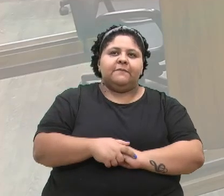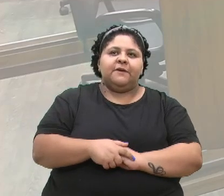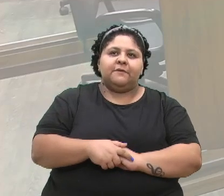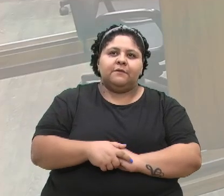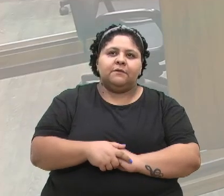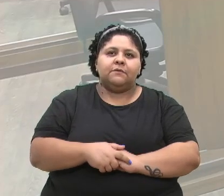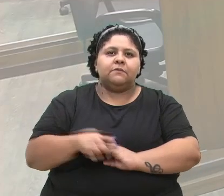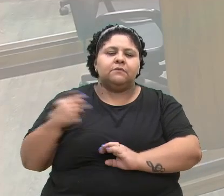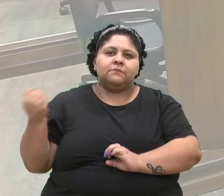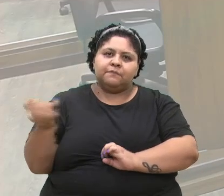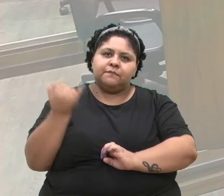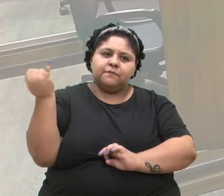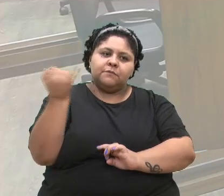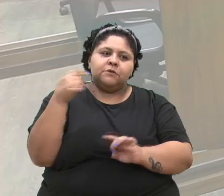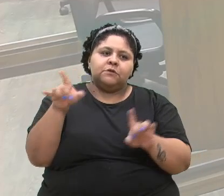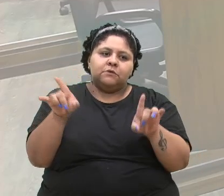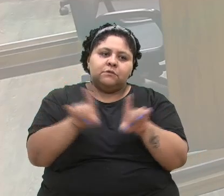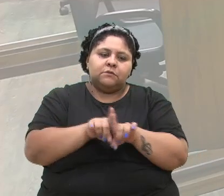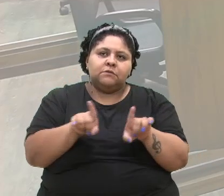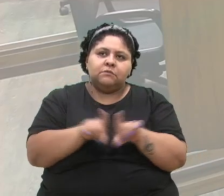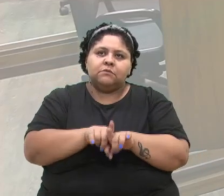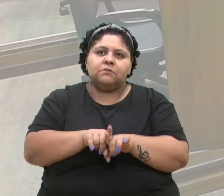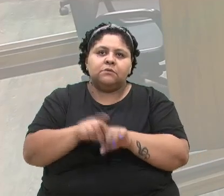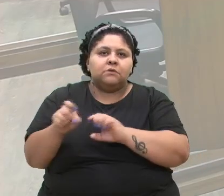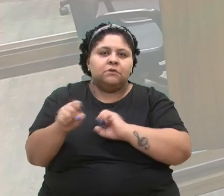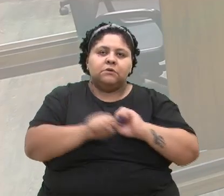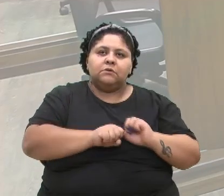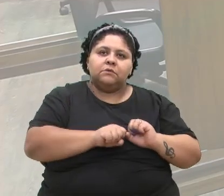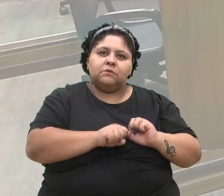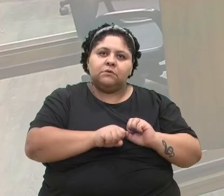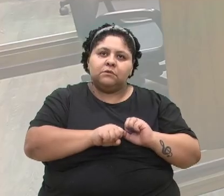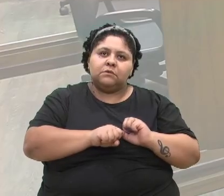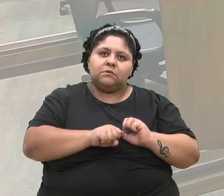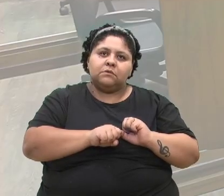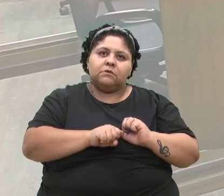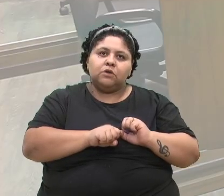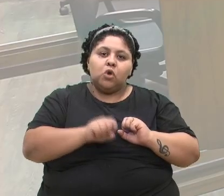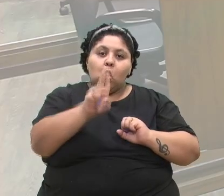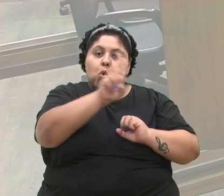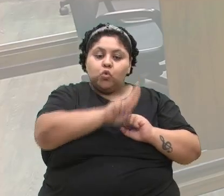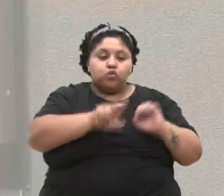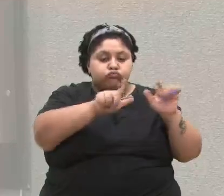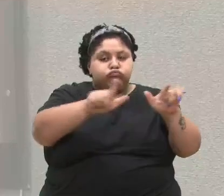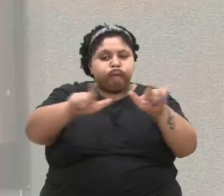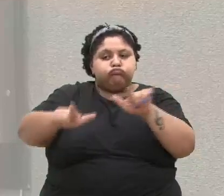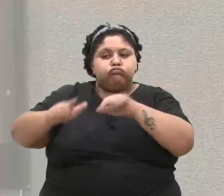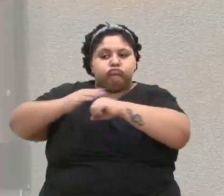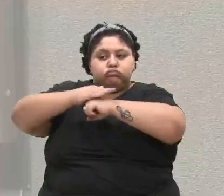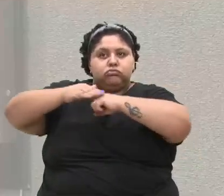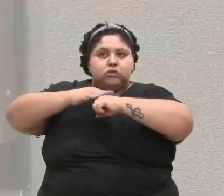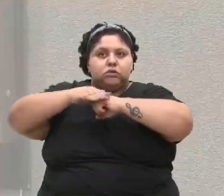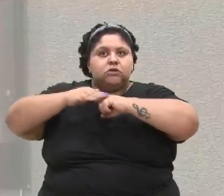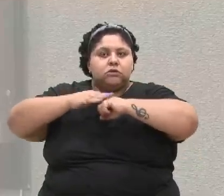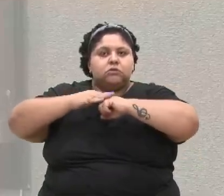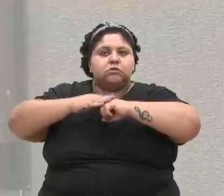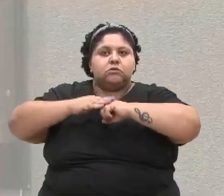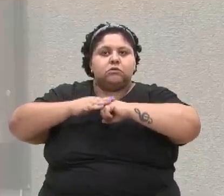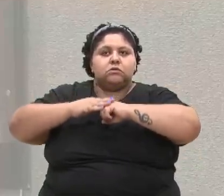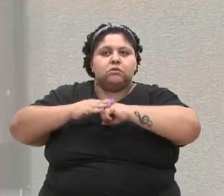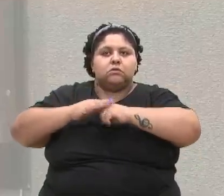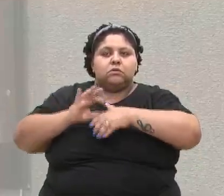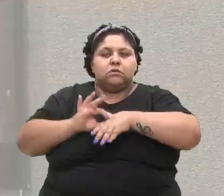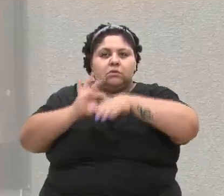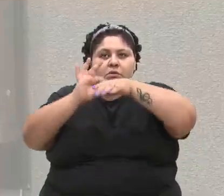a importância de podermos ocupar os espaços e dialogar, e uma saudação especial, porque uma das